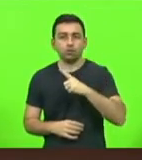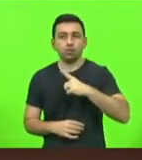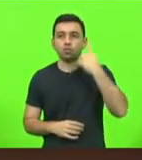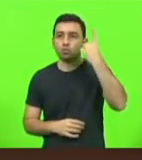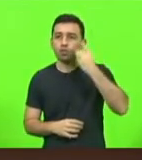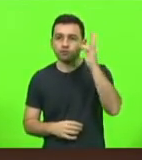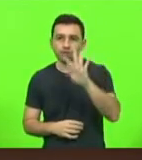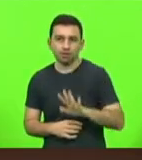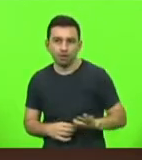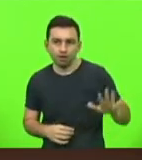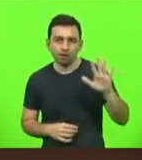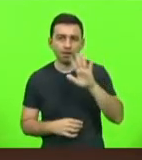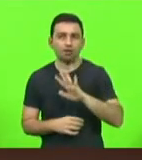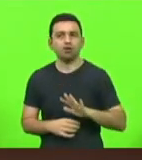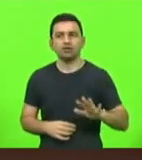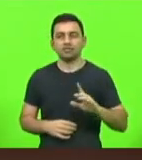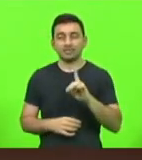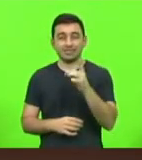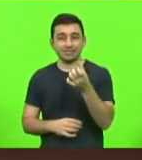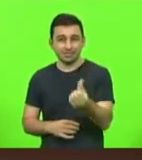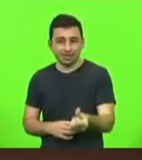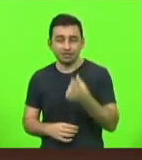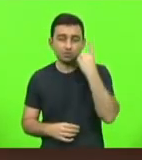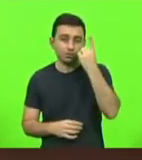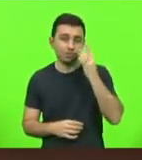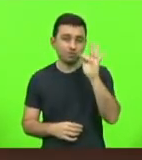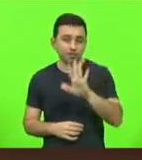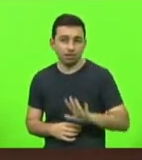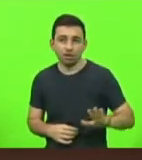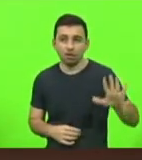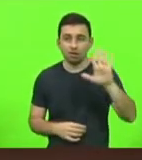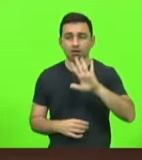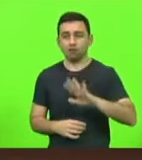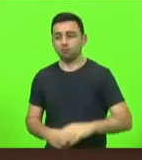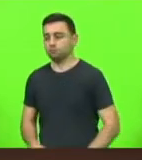federais, 16 deputados federais, e o mesmo deputado